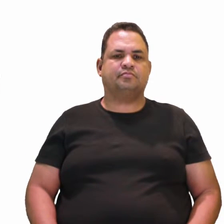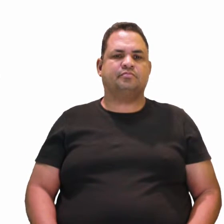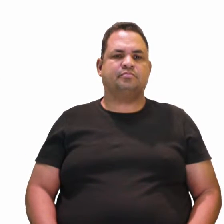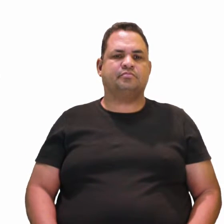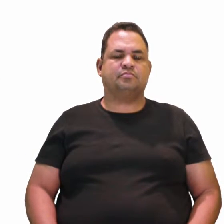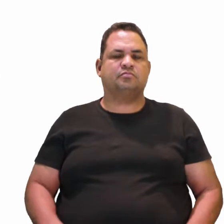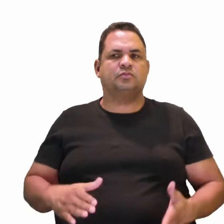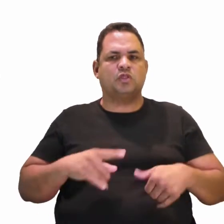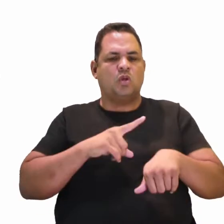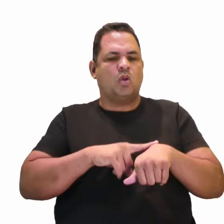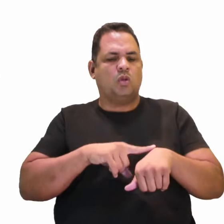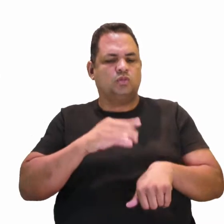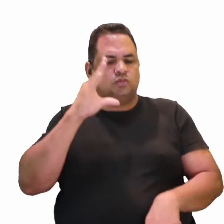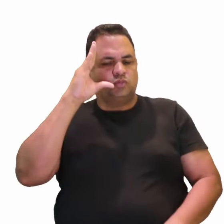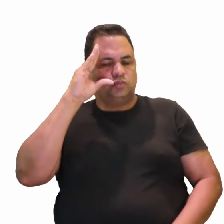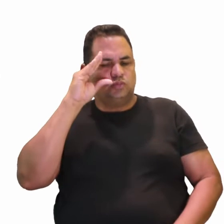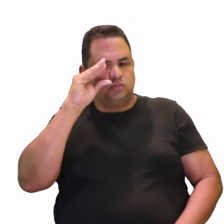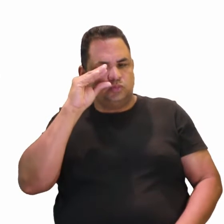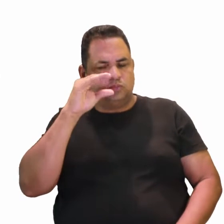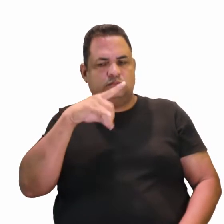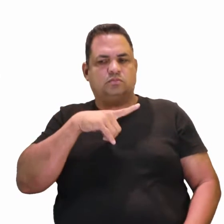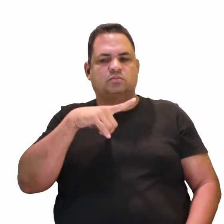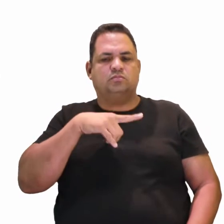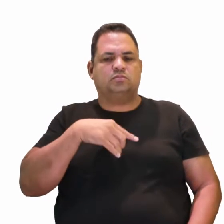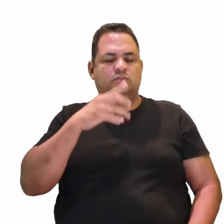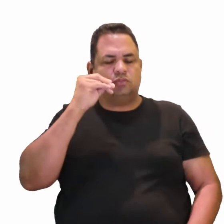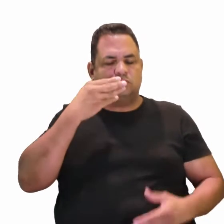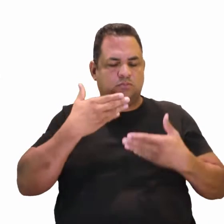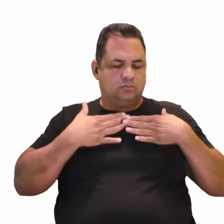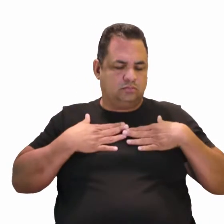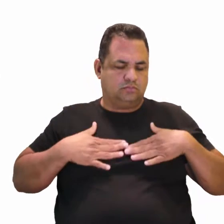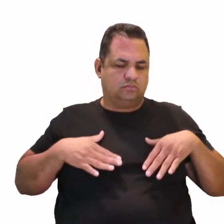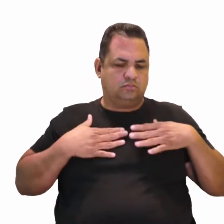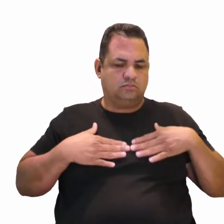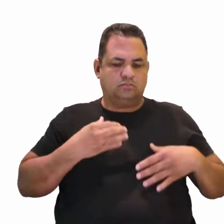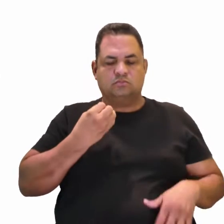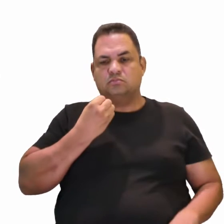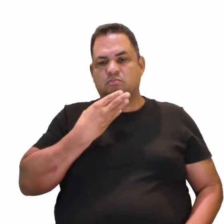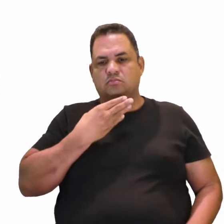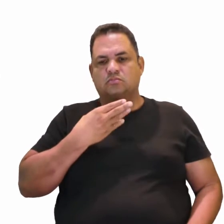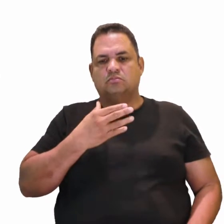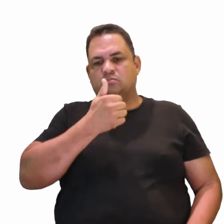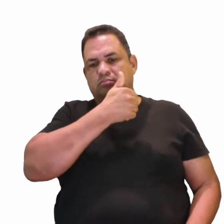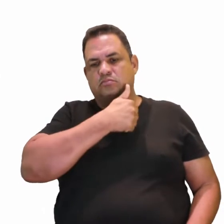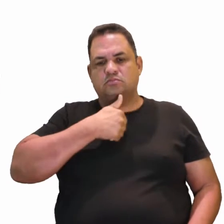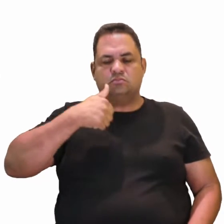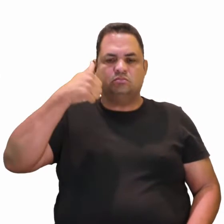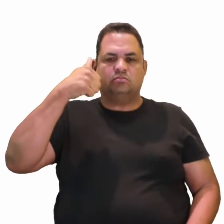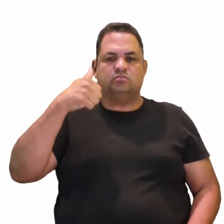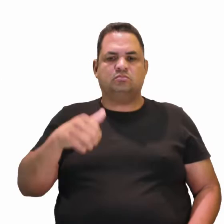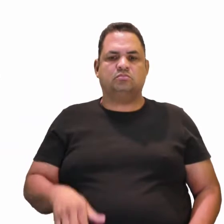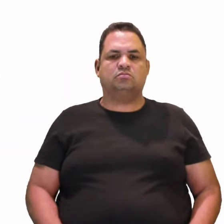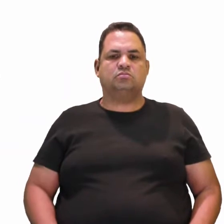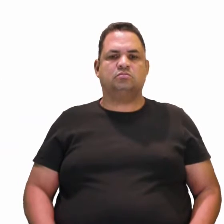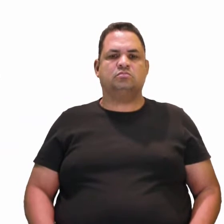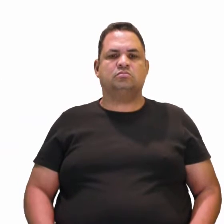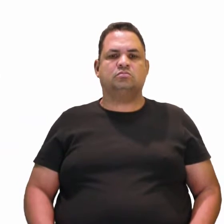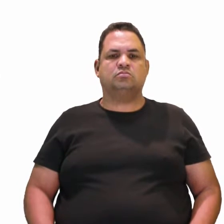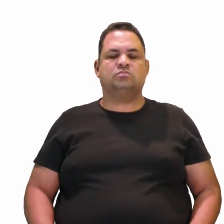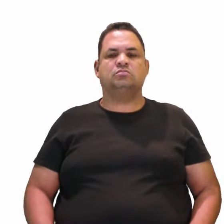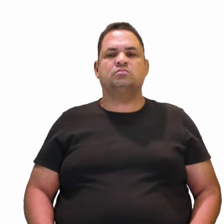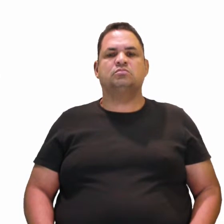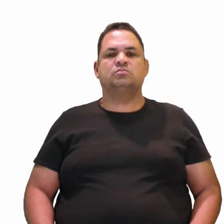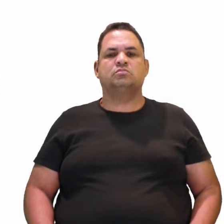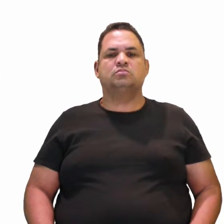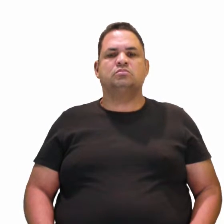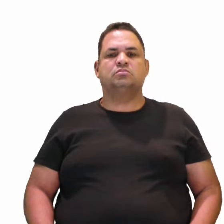na hora de dormir você ter essa questão de um sono tranquilo, de um sono bom, um sono melhor. E o sono, ele o